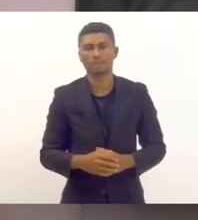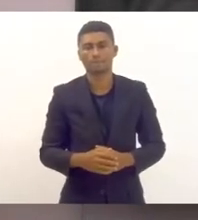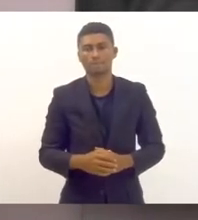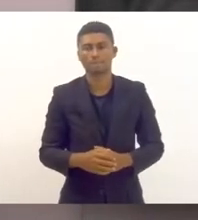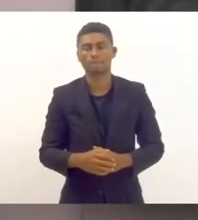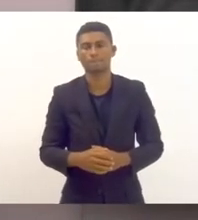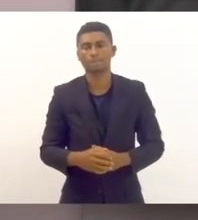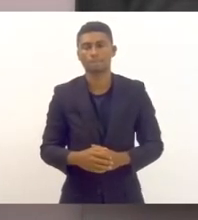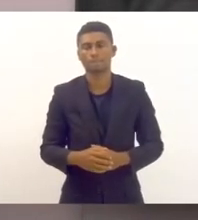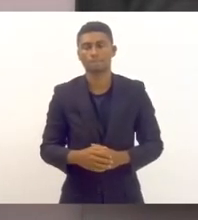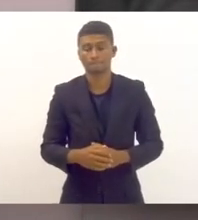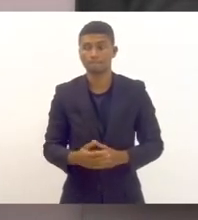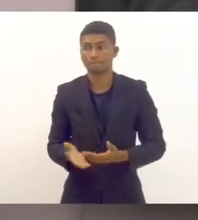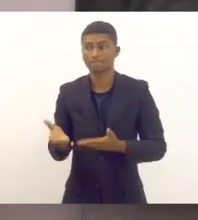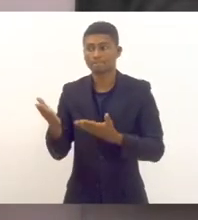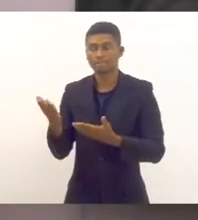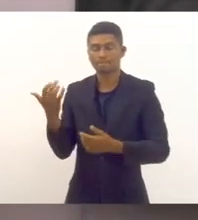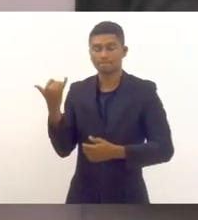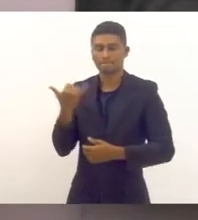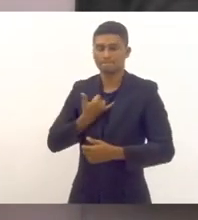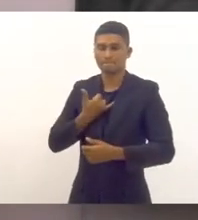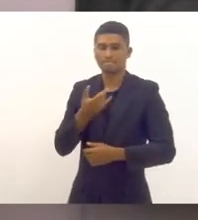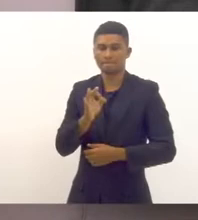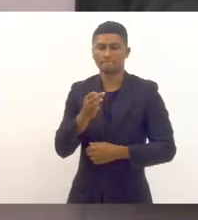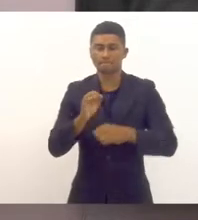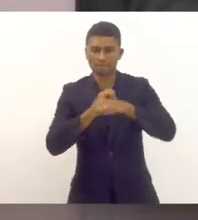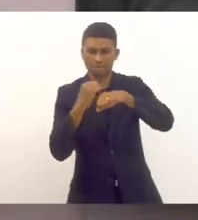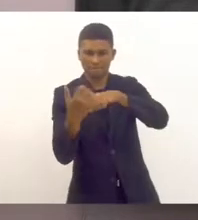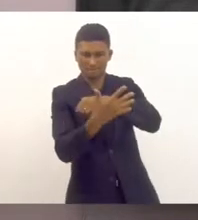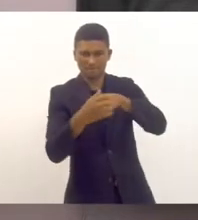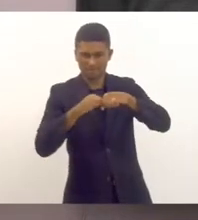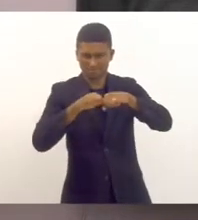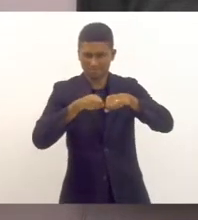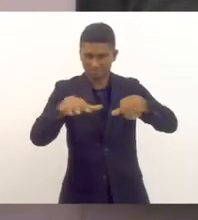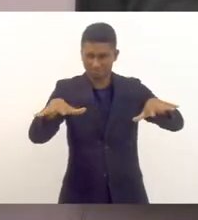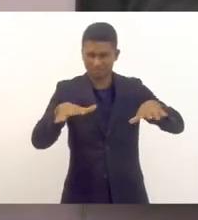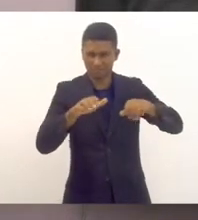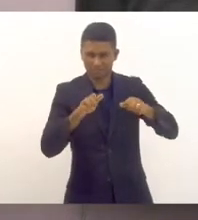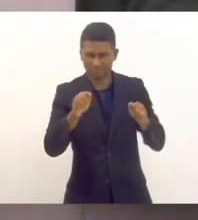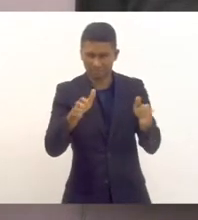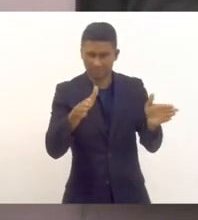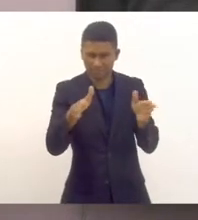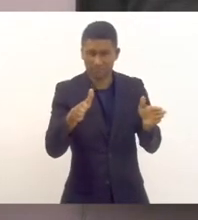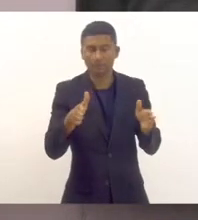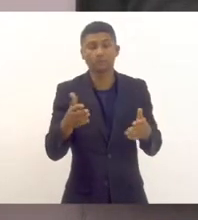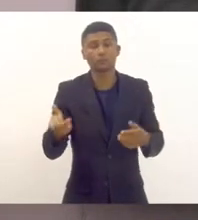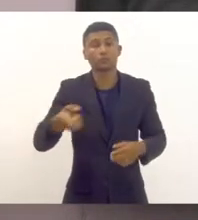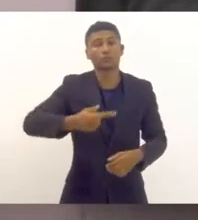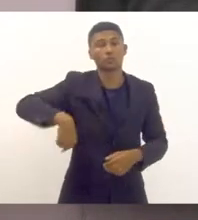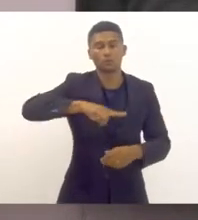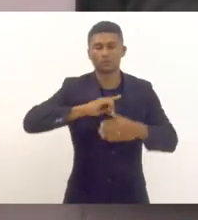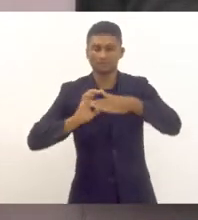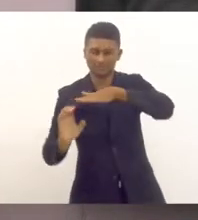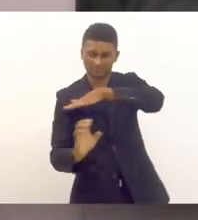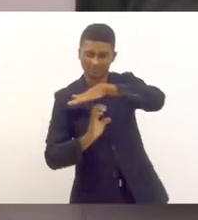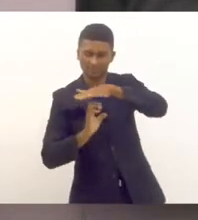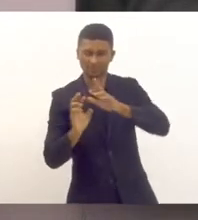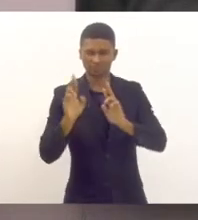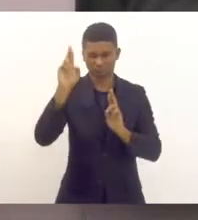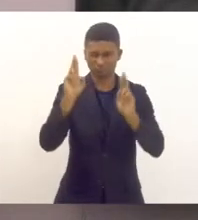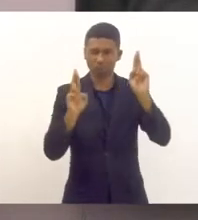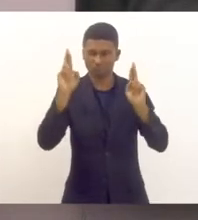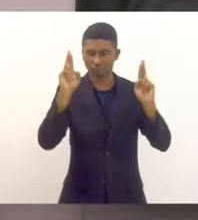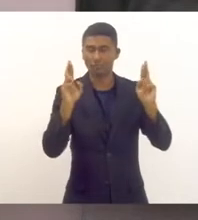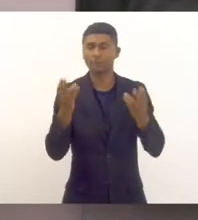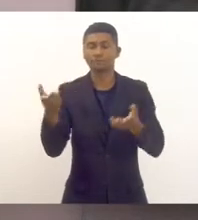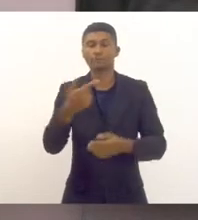isso aqui o Felipe está me lembrando aqui, durante a pandemia, nós, os setores empresários aqui do Rio de Janeiro, colocar à disposição do